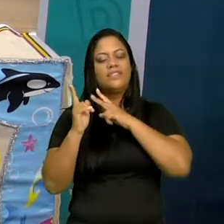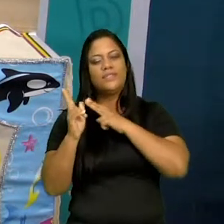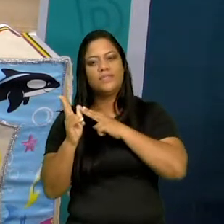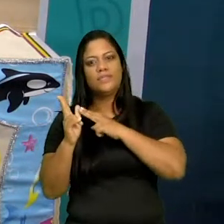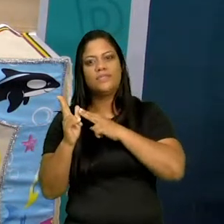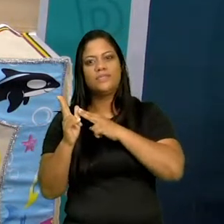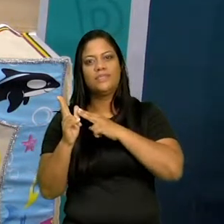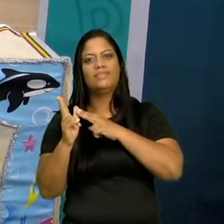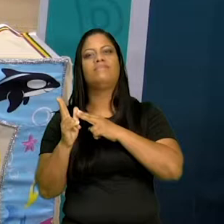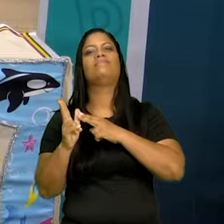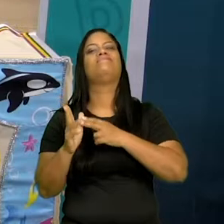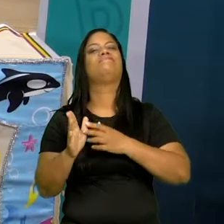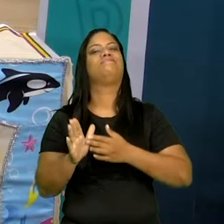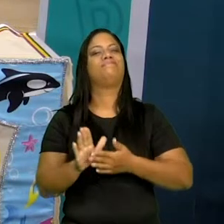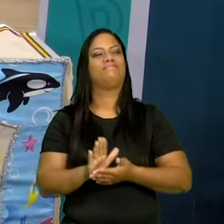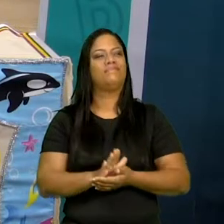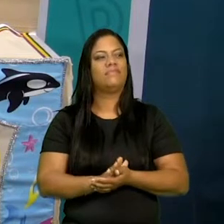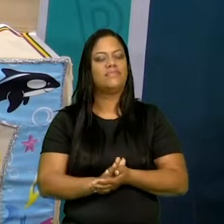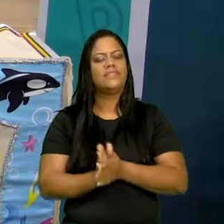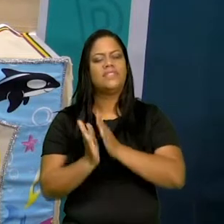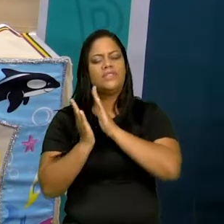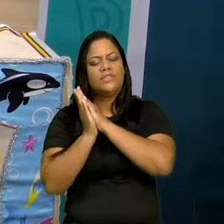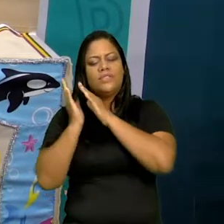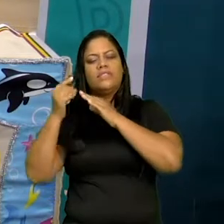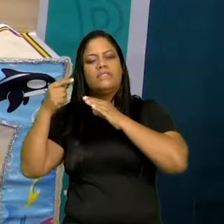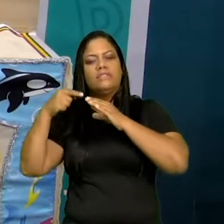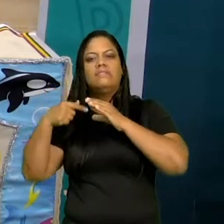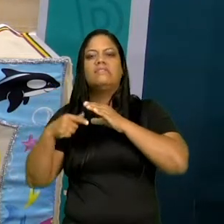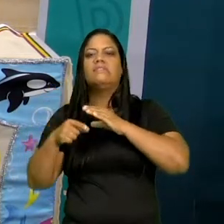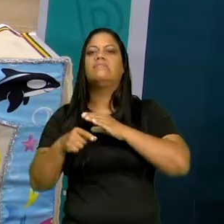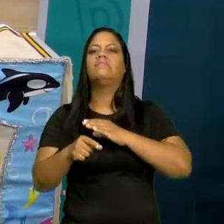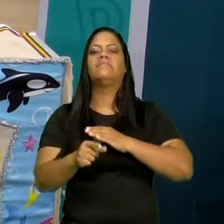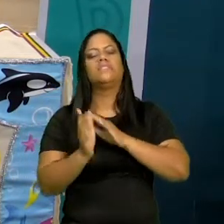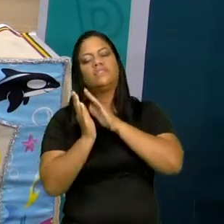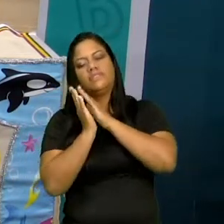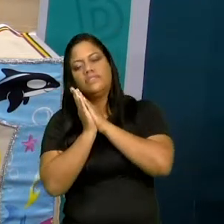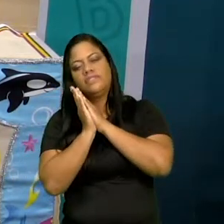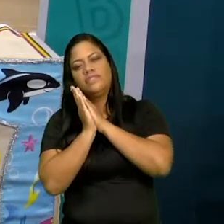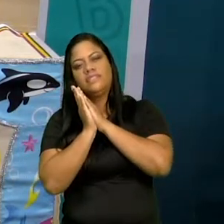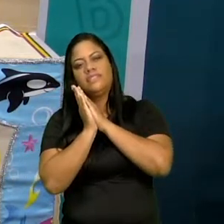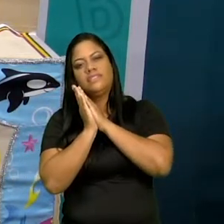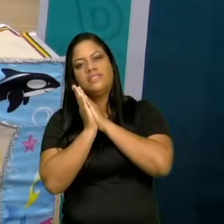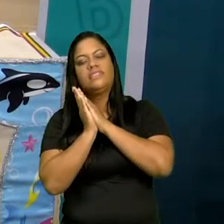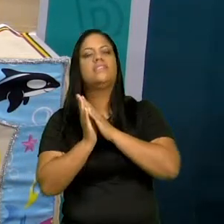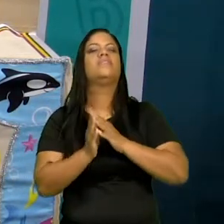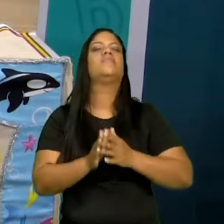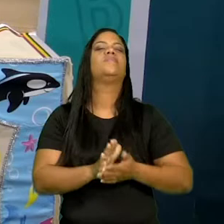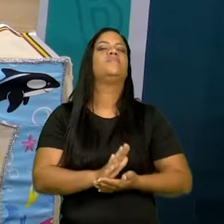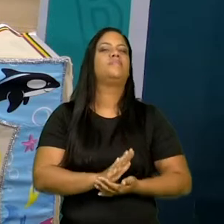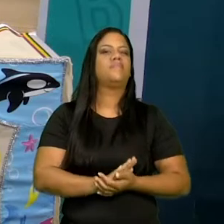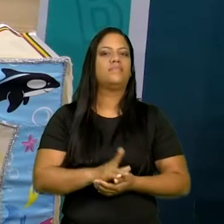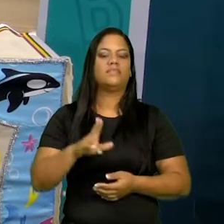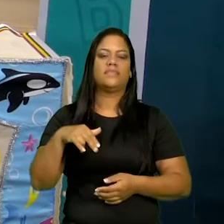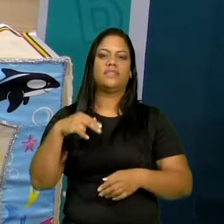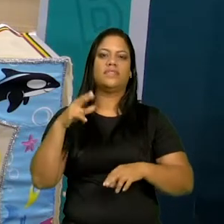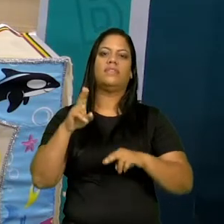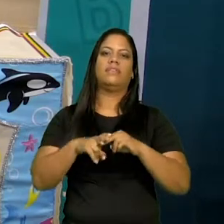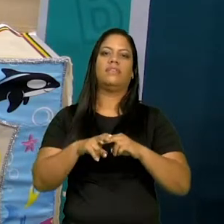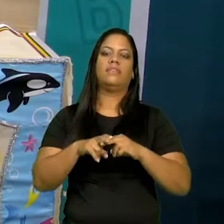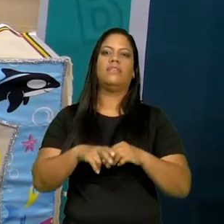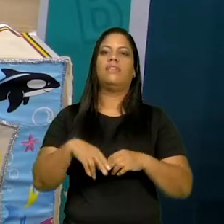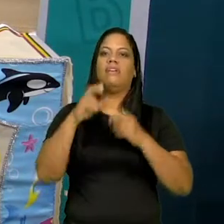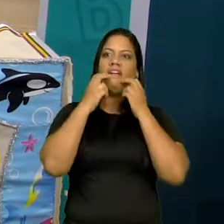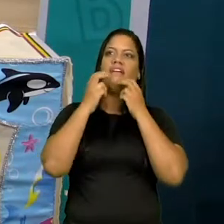dormiu. Um sono bem pesado, daquele sono. Que a gente deita e... oh,